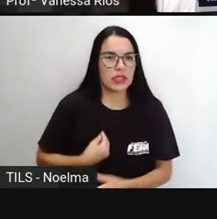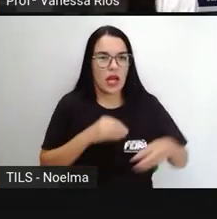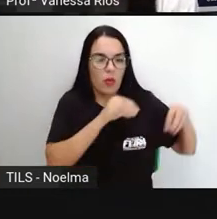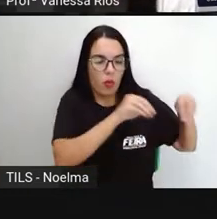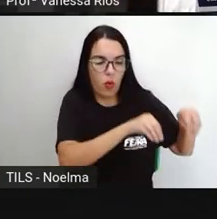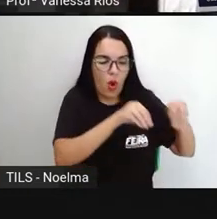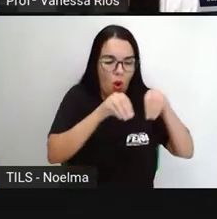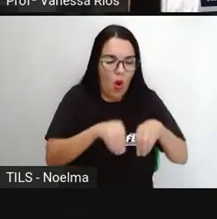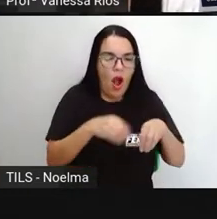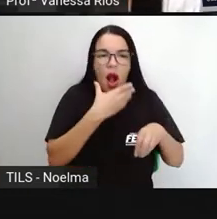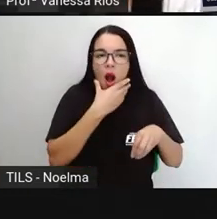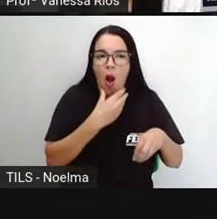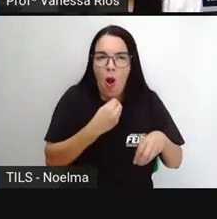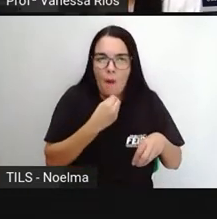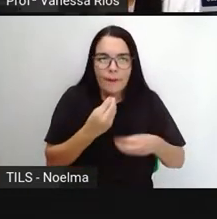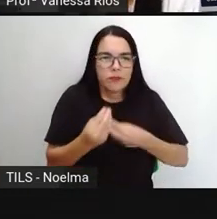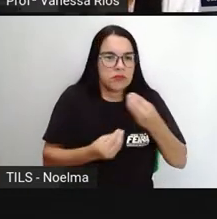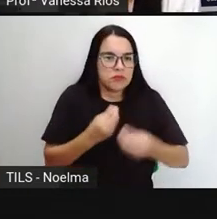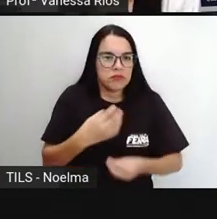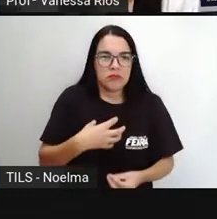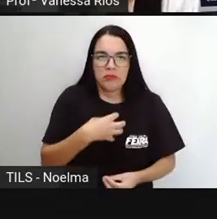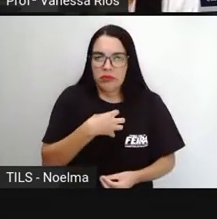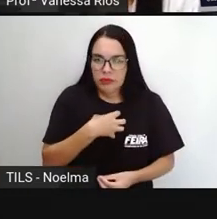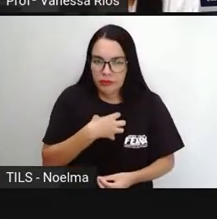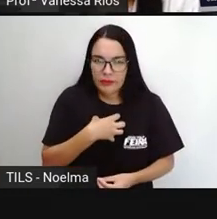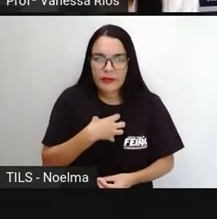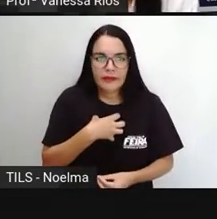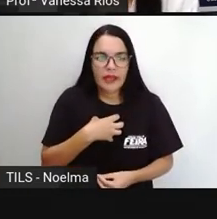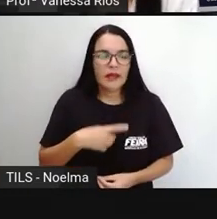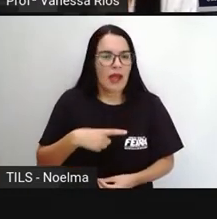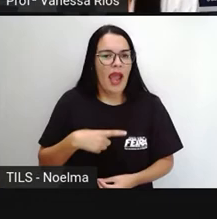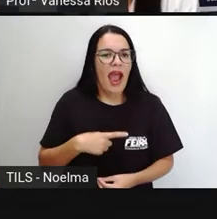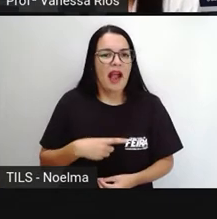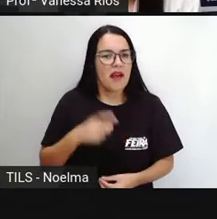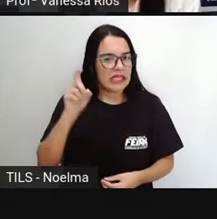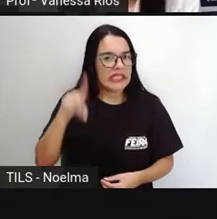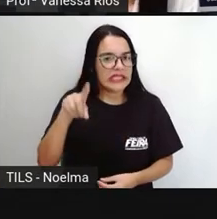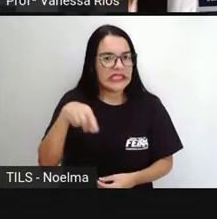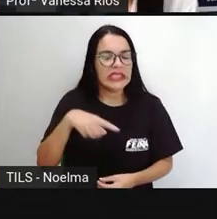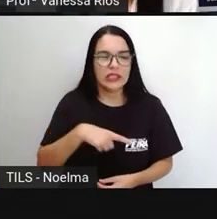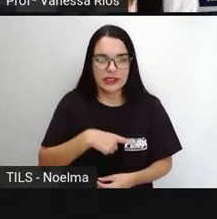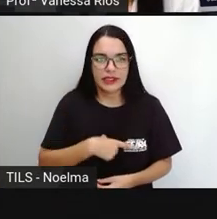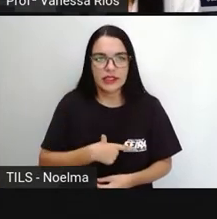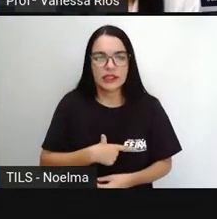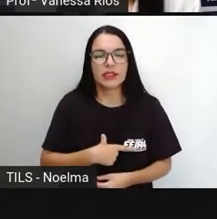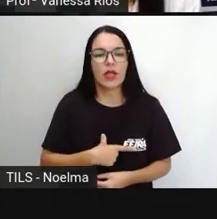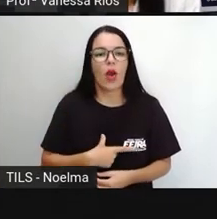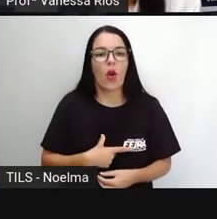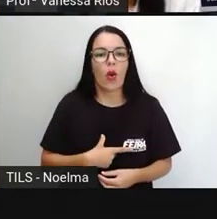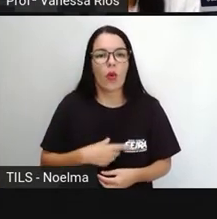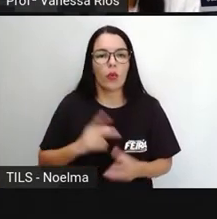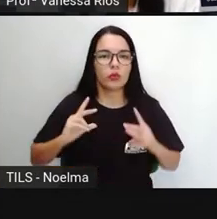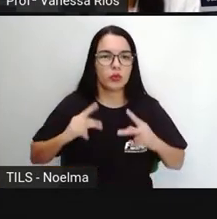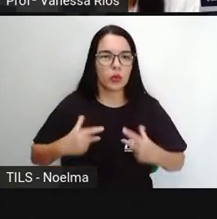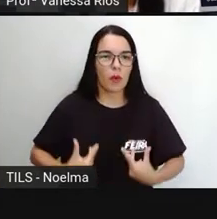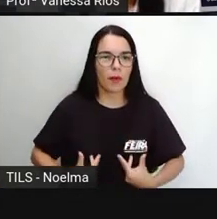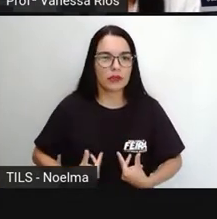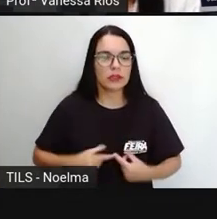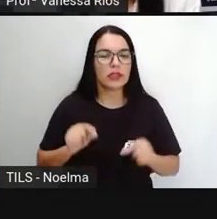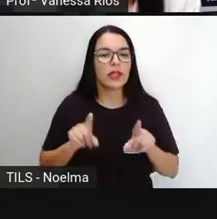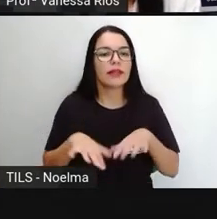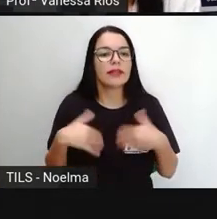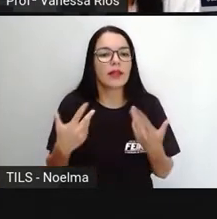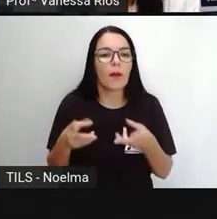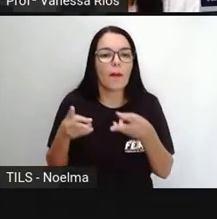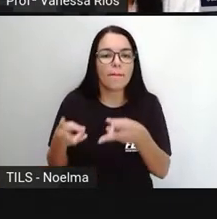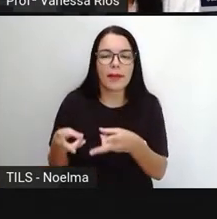gente observa esse modo de vida aí como algo muito presente entre os seres humanos, a gente já percebe aí